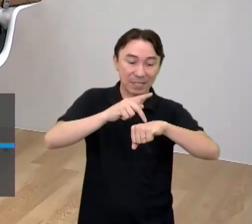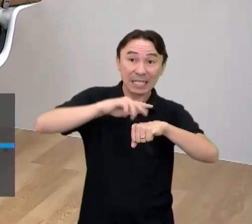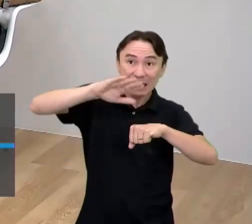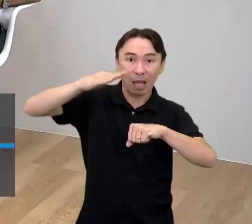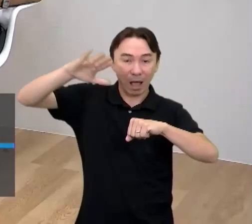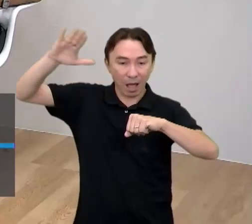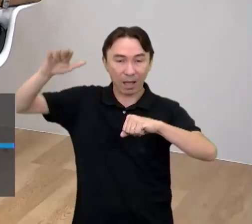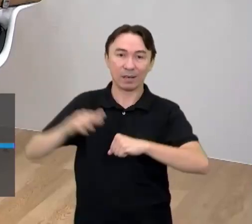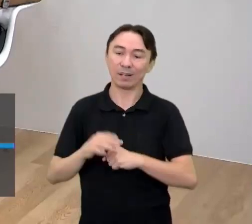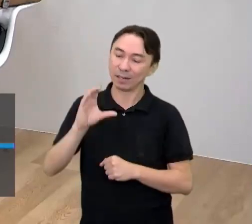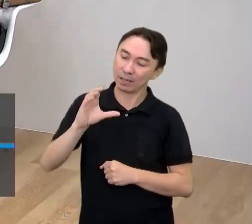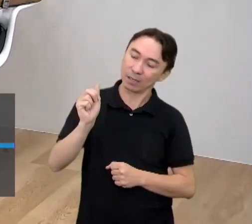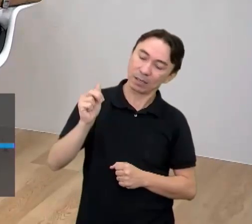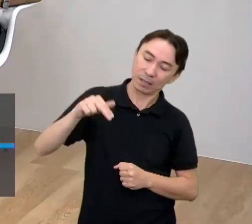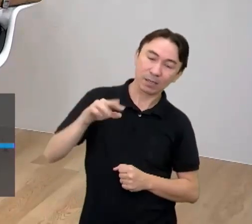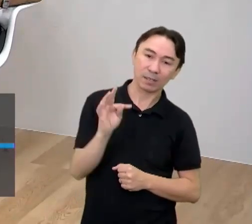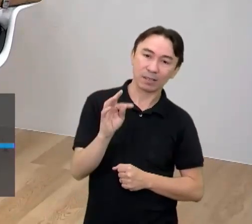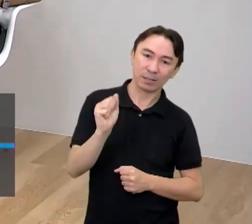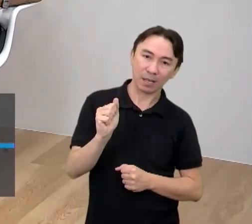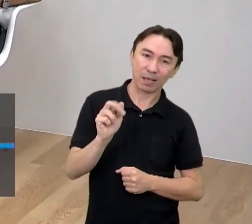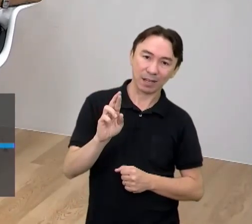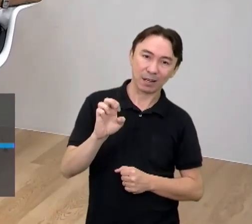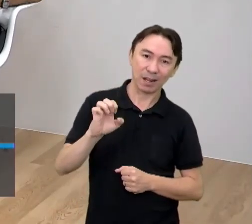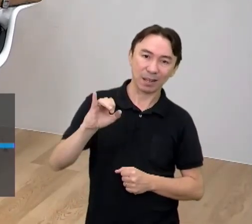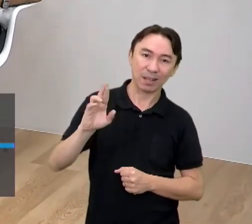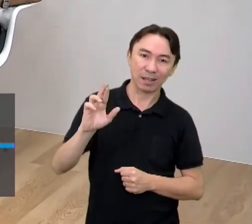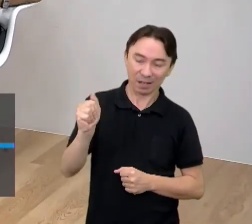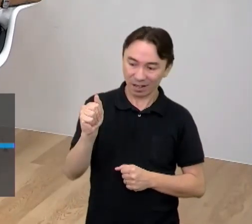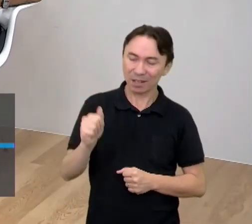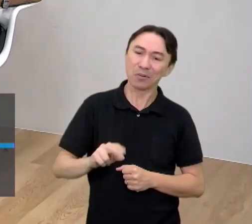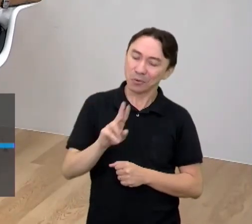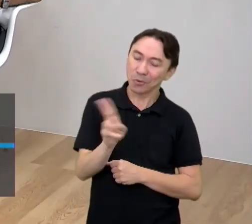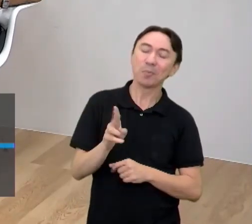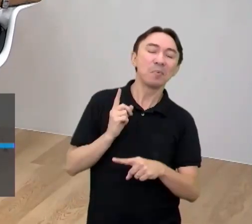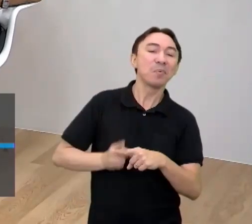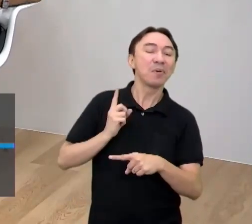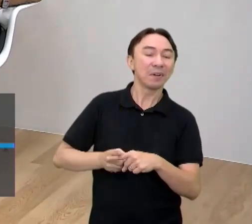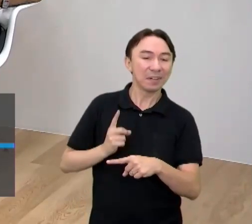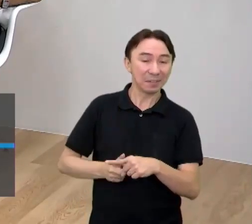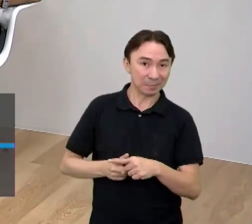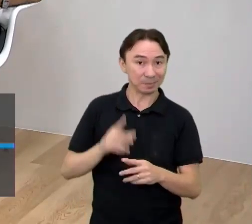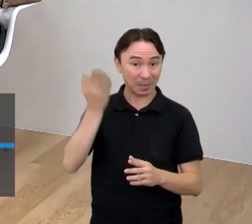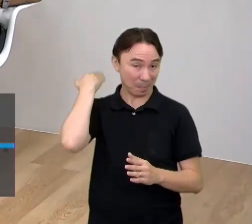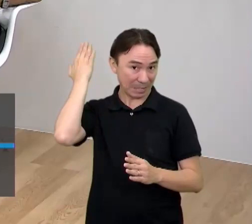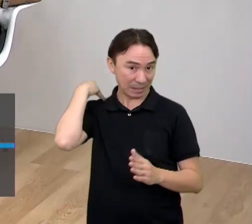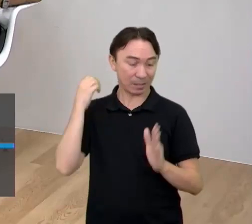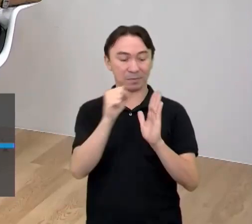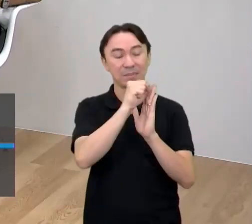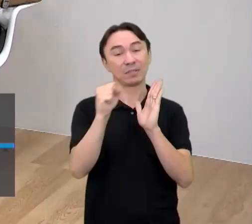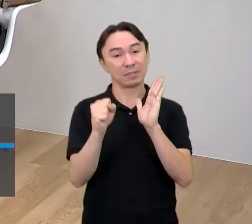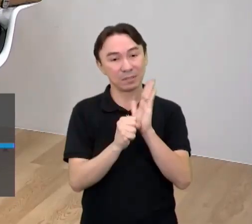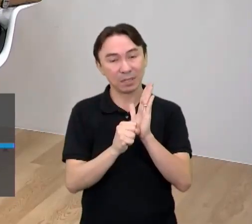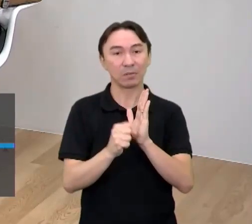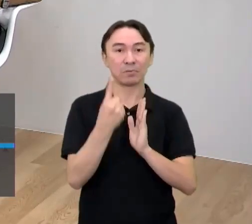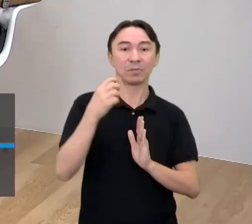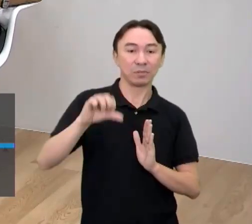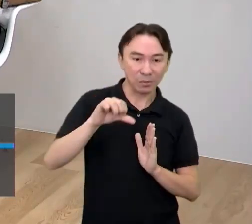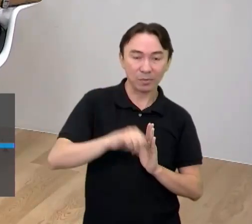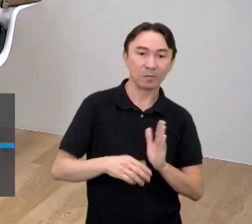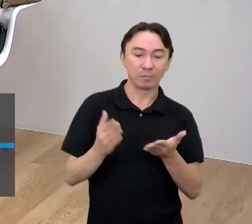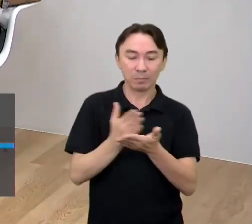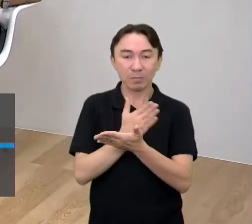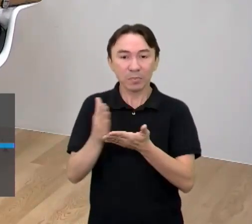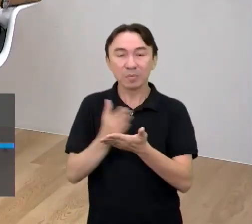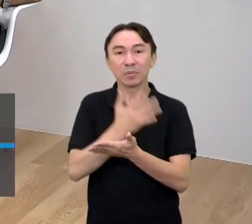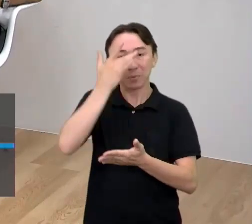Porque na época, viajantes do século XIX e anteriormente, paravam lá pela quantidade de nascentes de